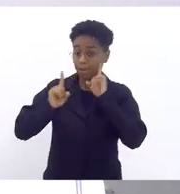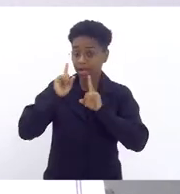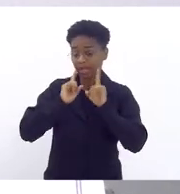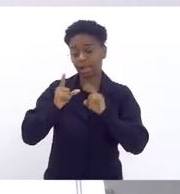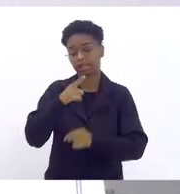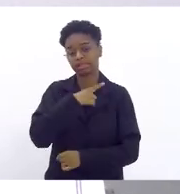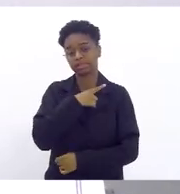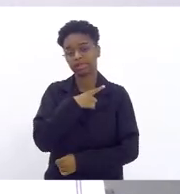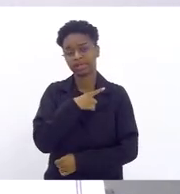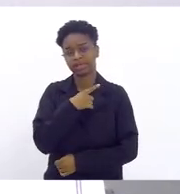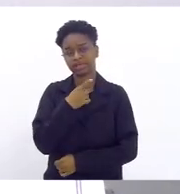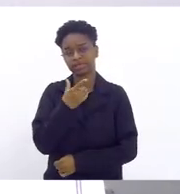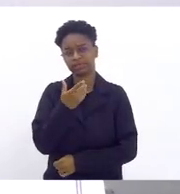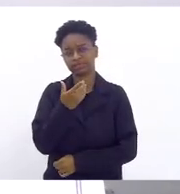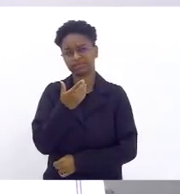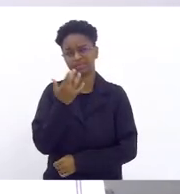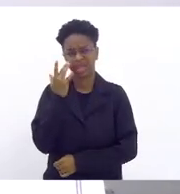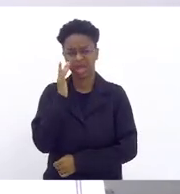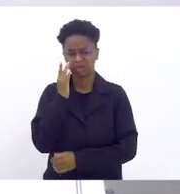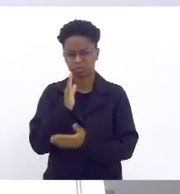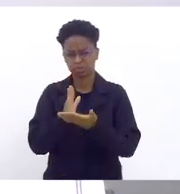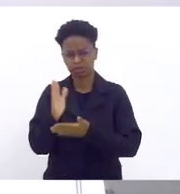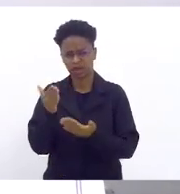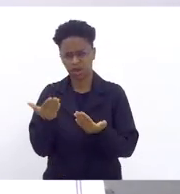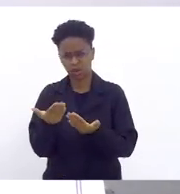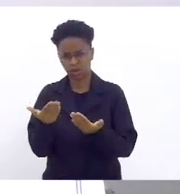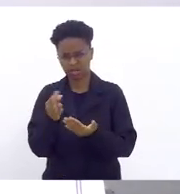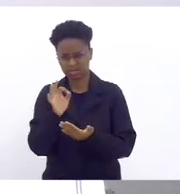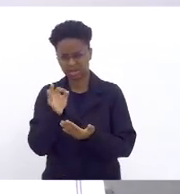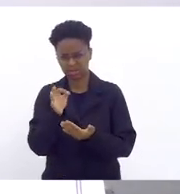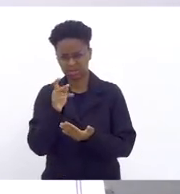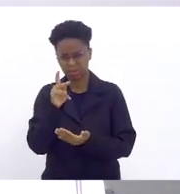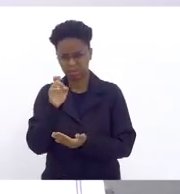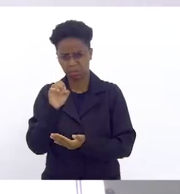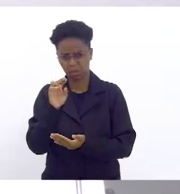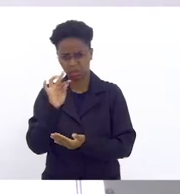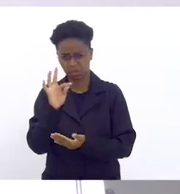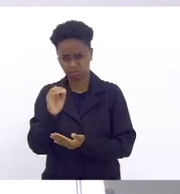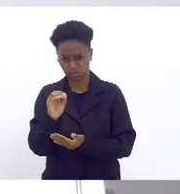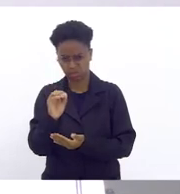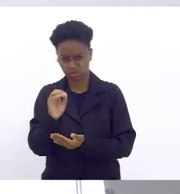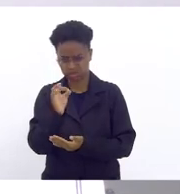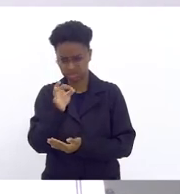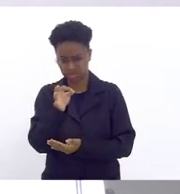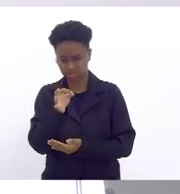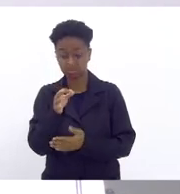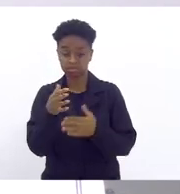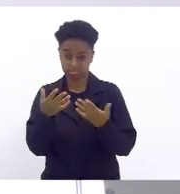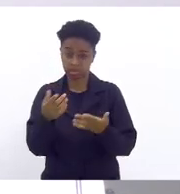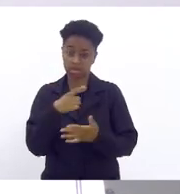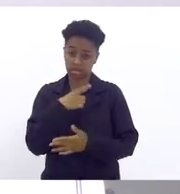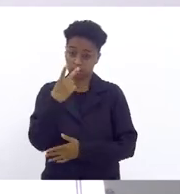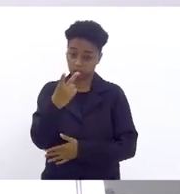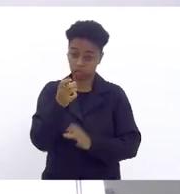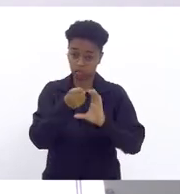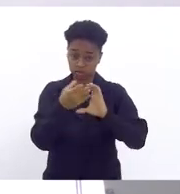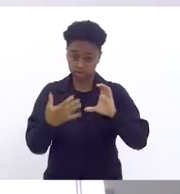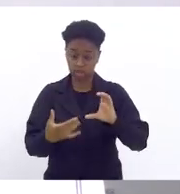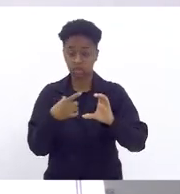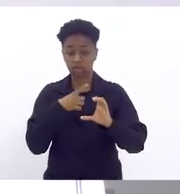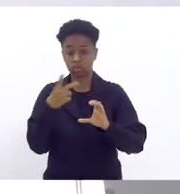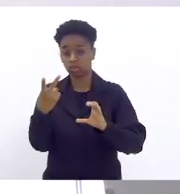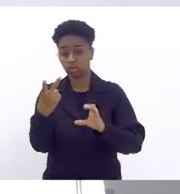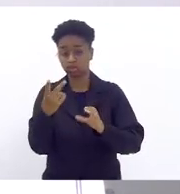tem eu acho que foi aprovado agora o porto também não foi lá então tem dois aspectos dois outros